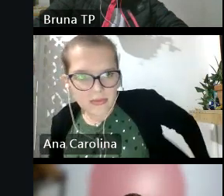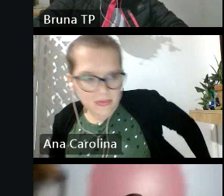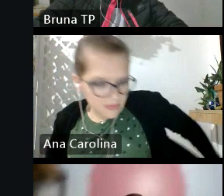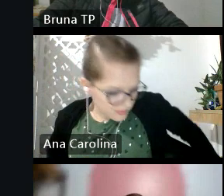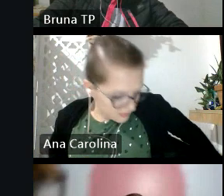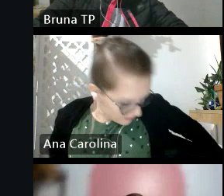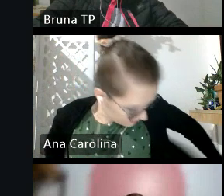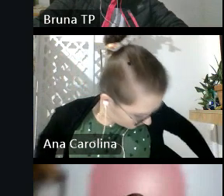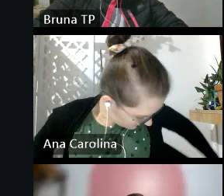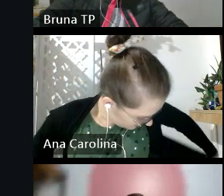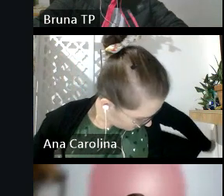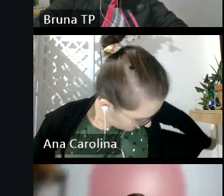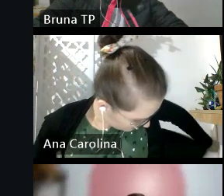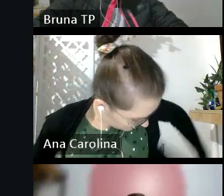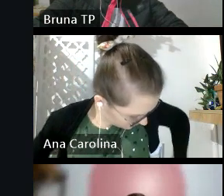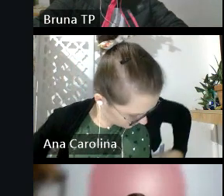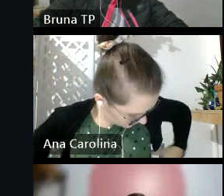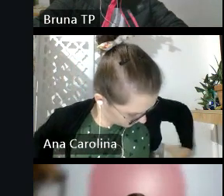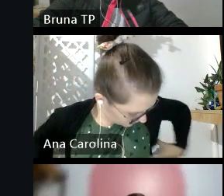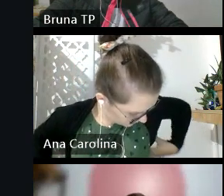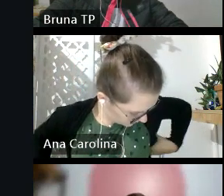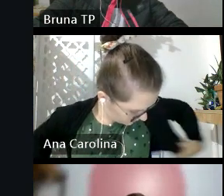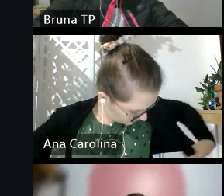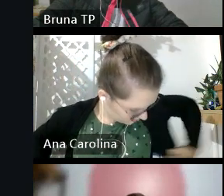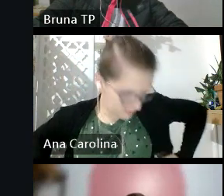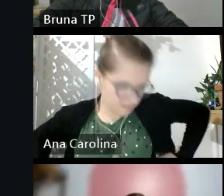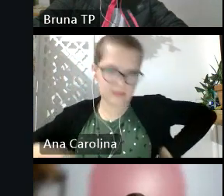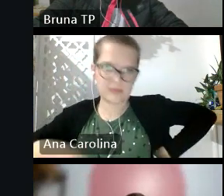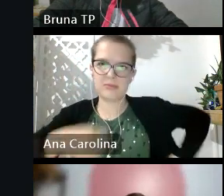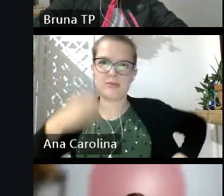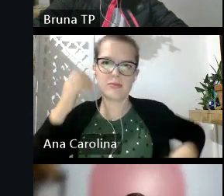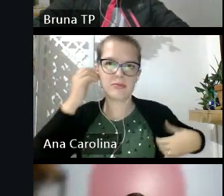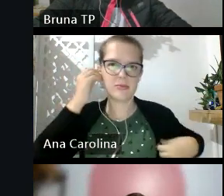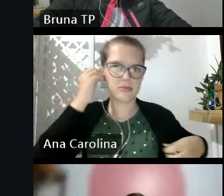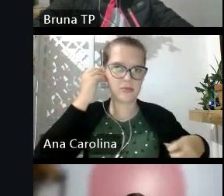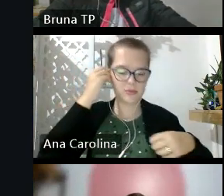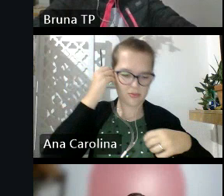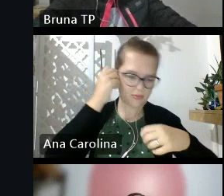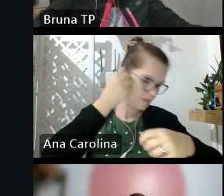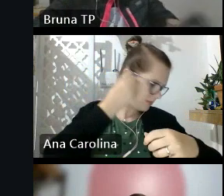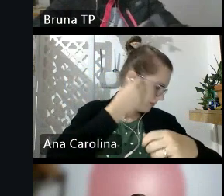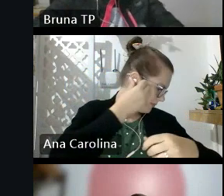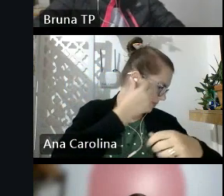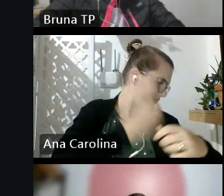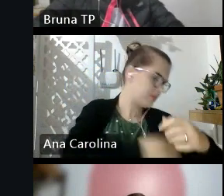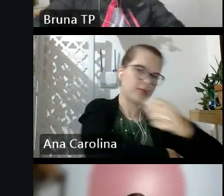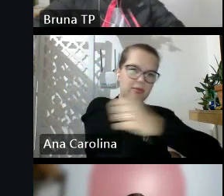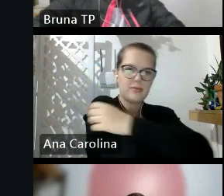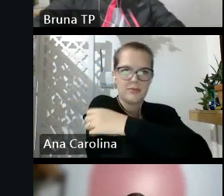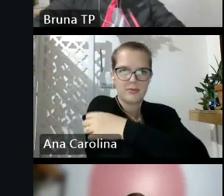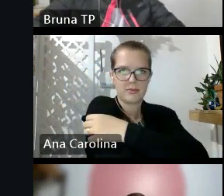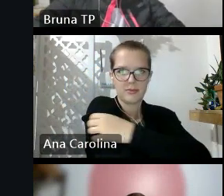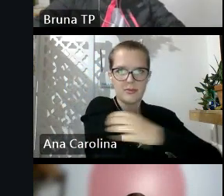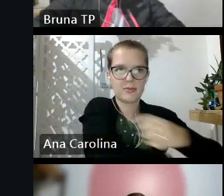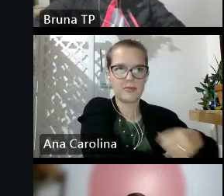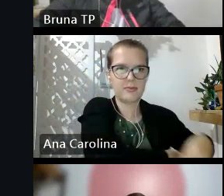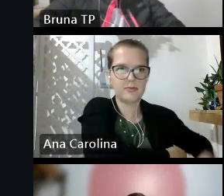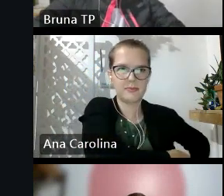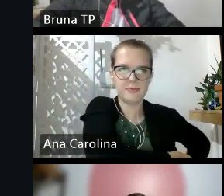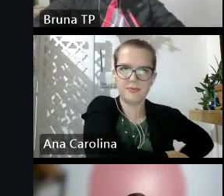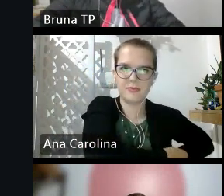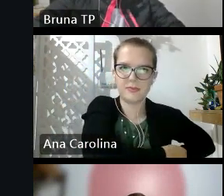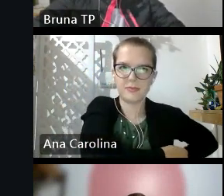o meu carro-chefe há décadas são avaliações mercadológicas. Eu consegui, Senhor é